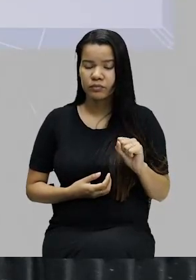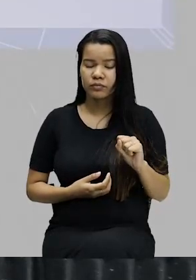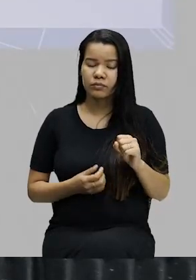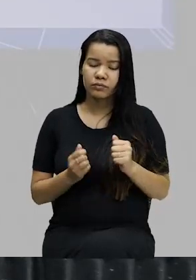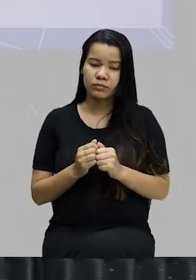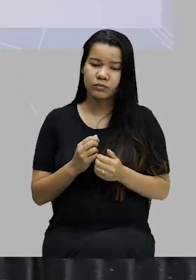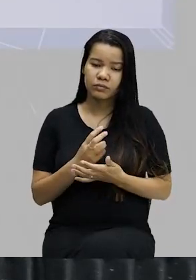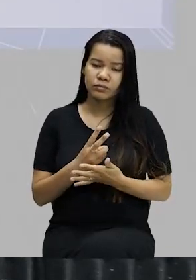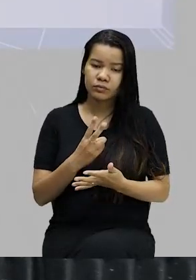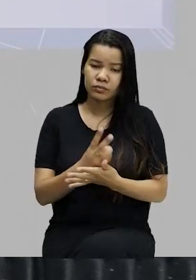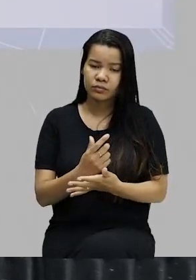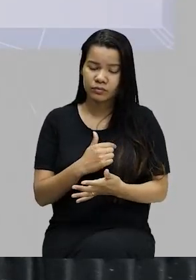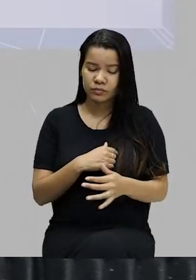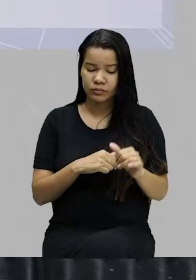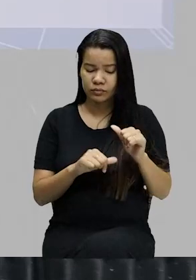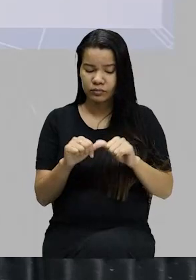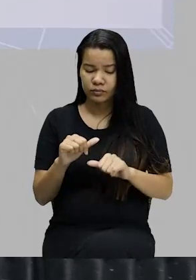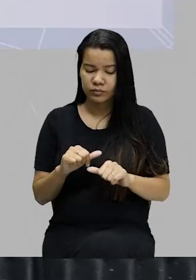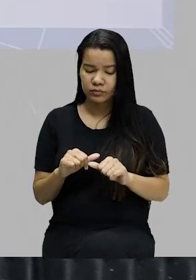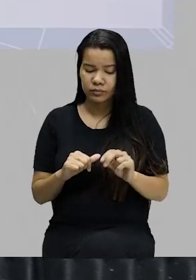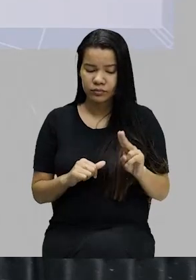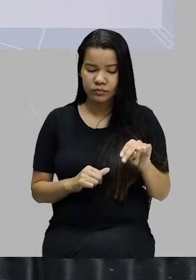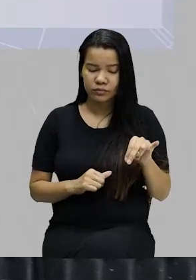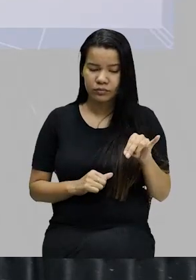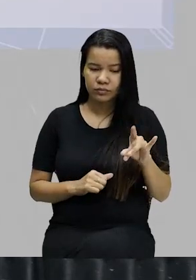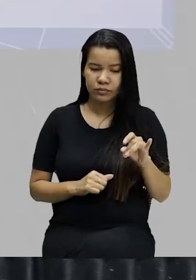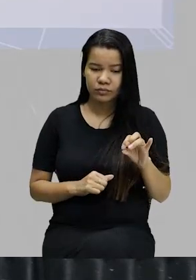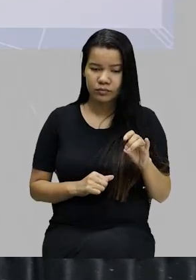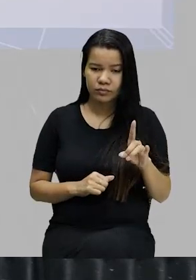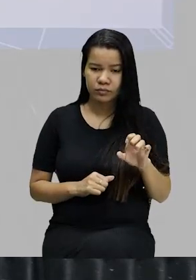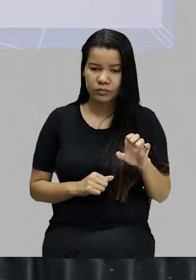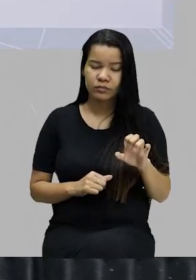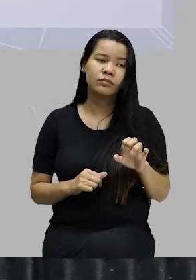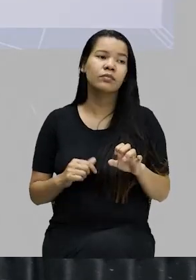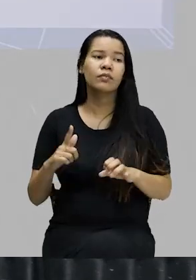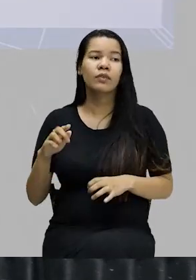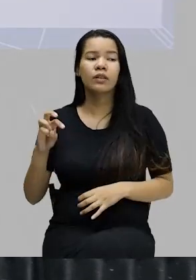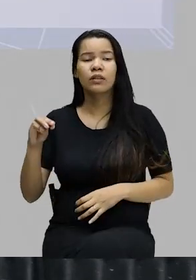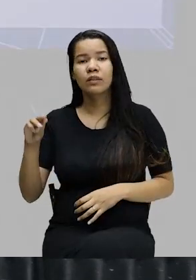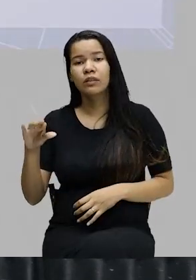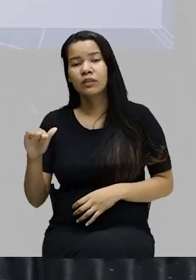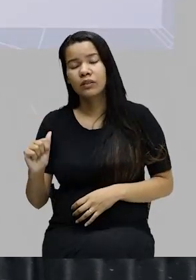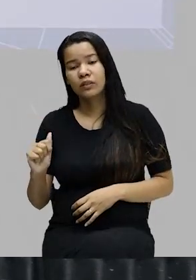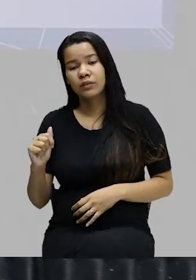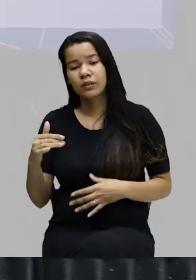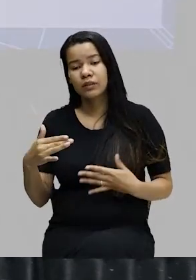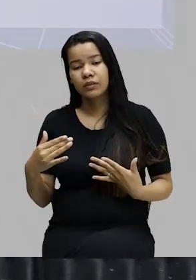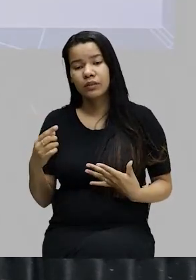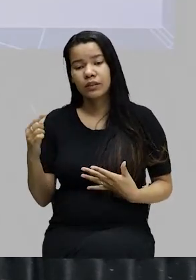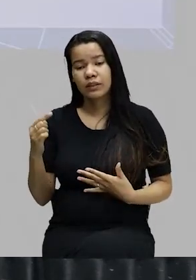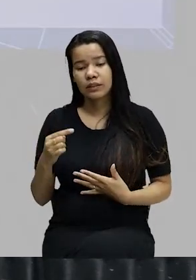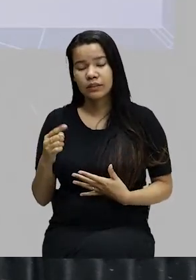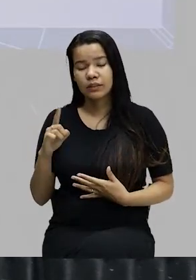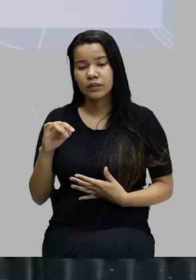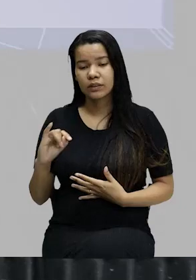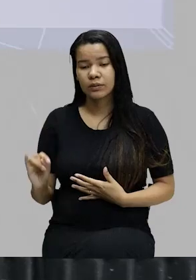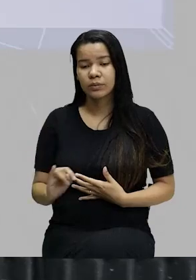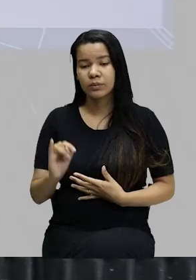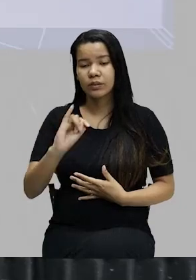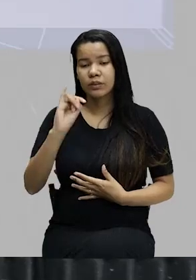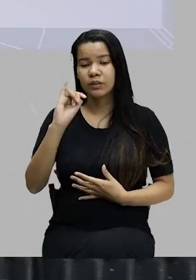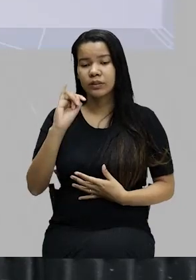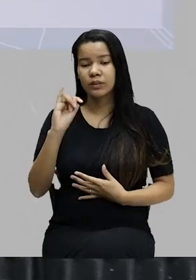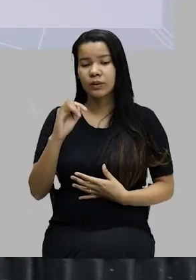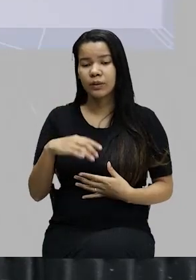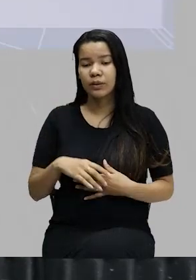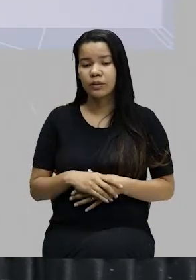eu vou transformar a unidade de massa atômica em gramas. Então, essa é a importância do